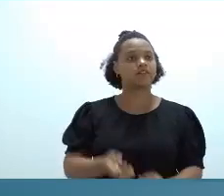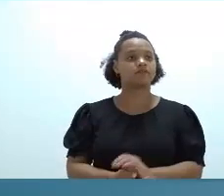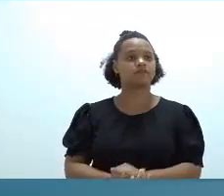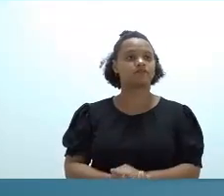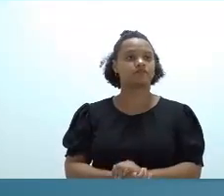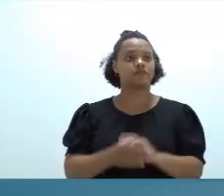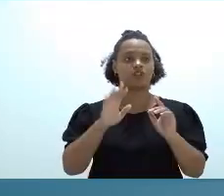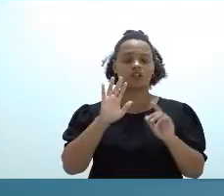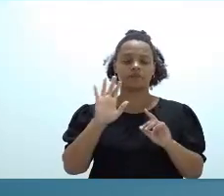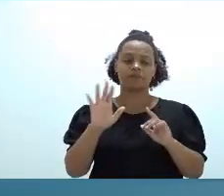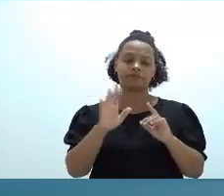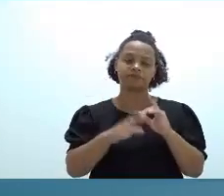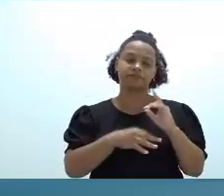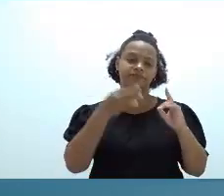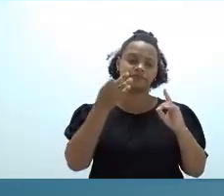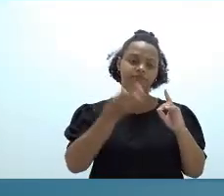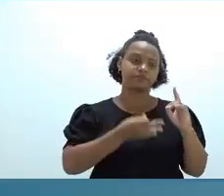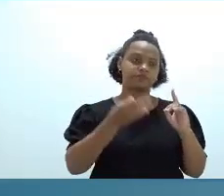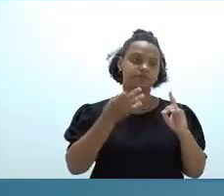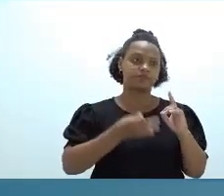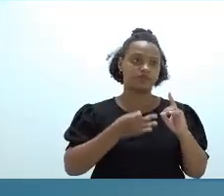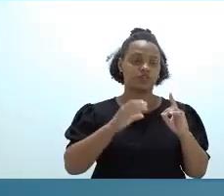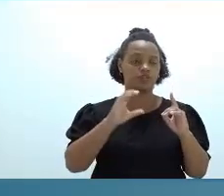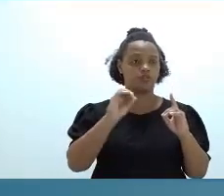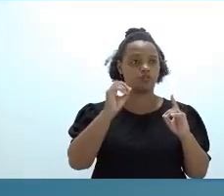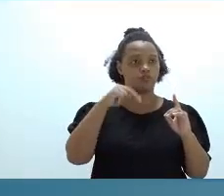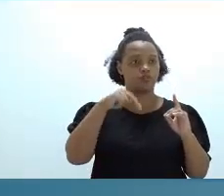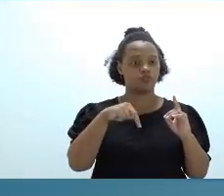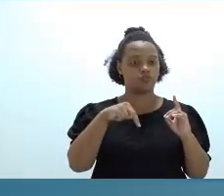doutor, depois